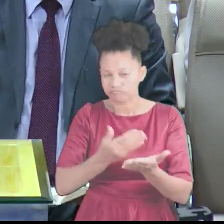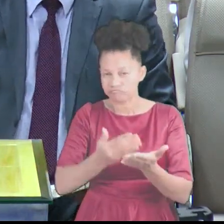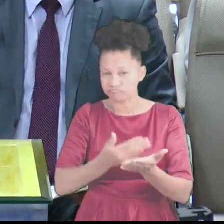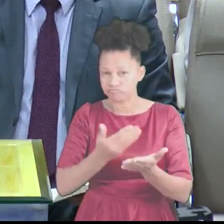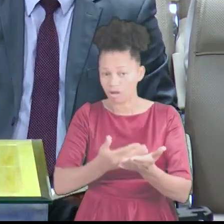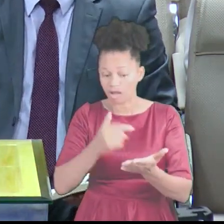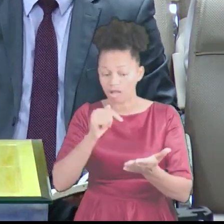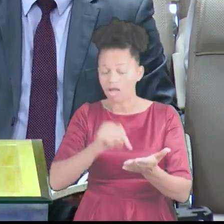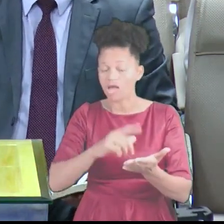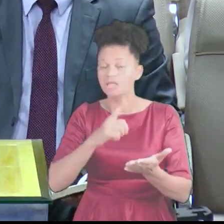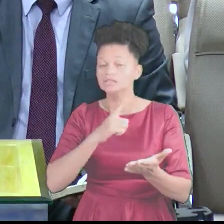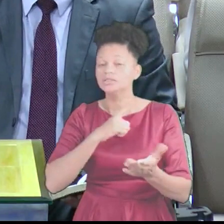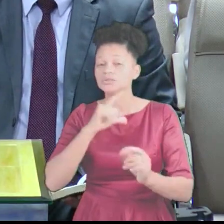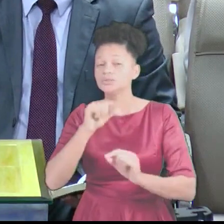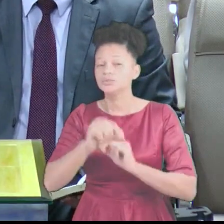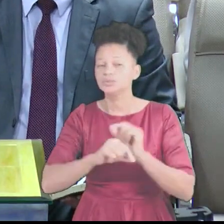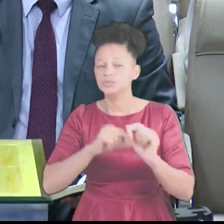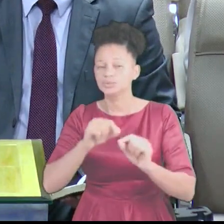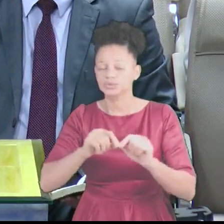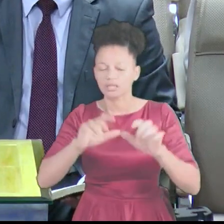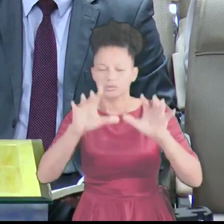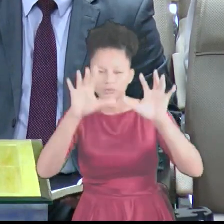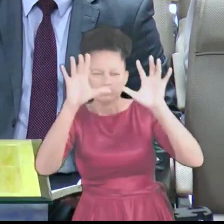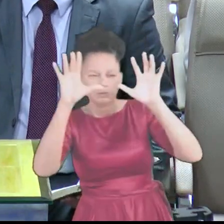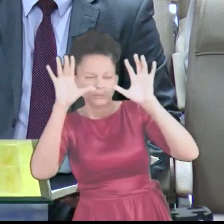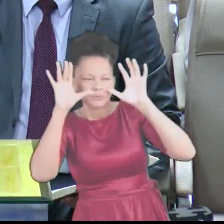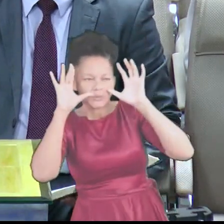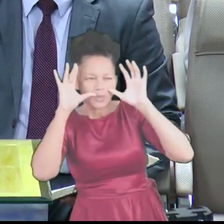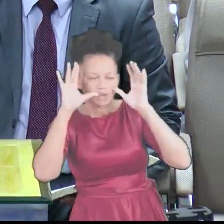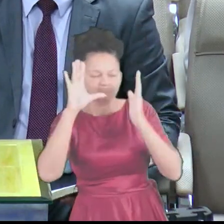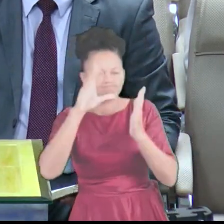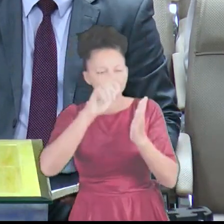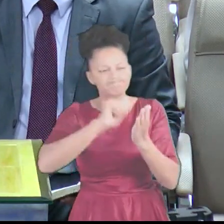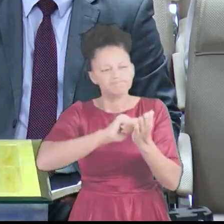ela é composta de visões e profecias,